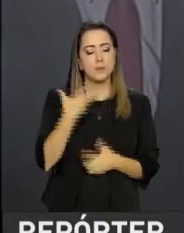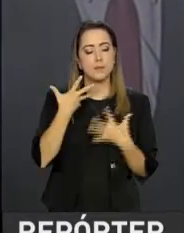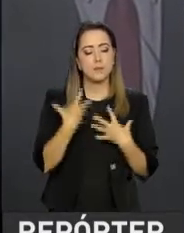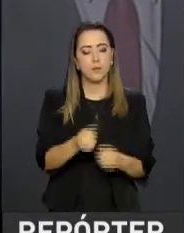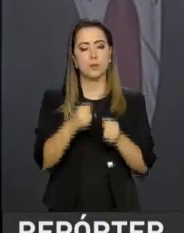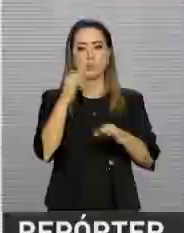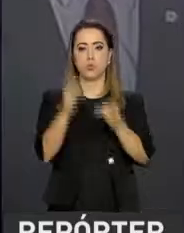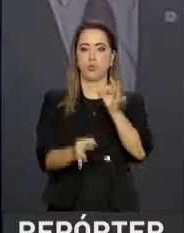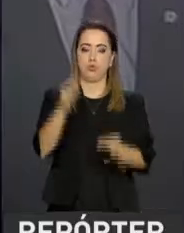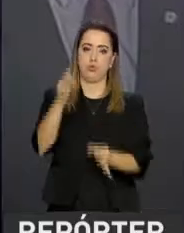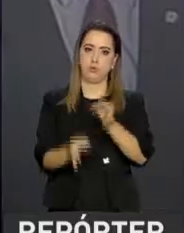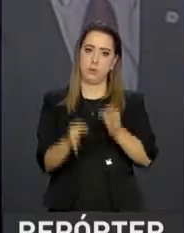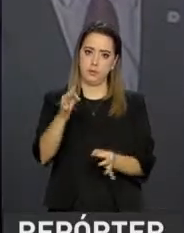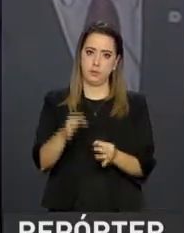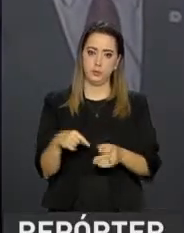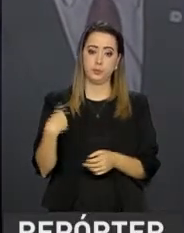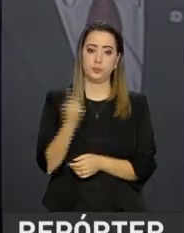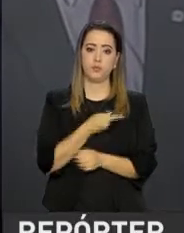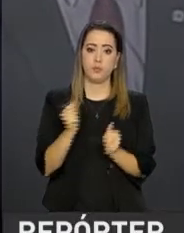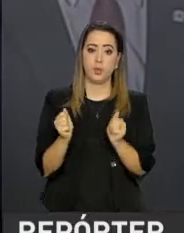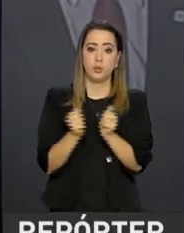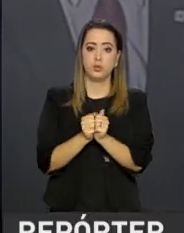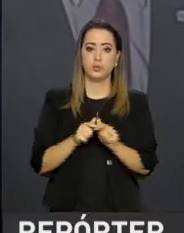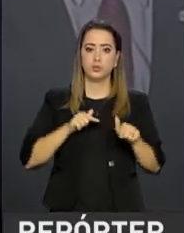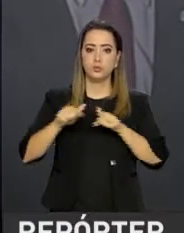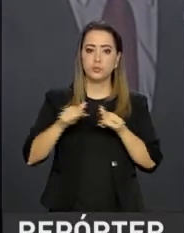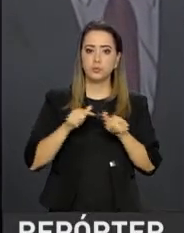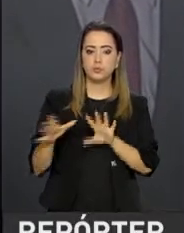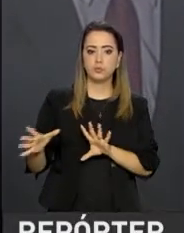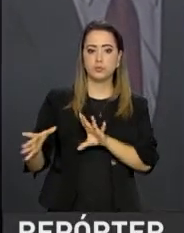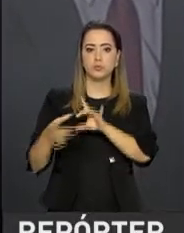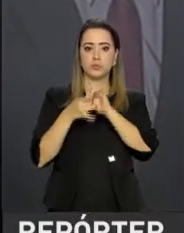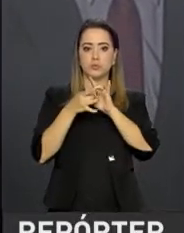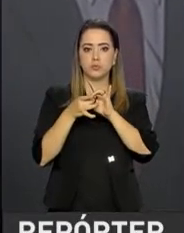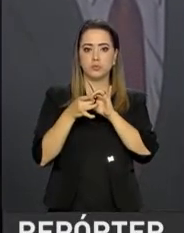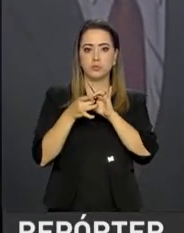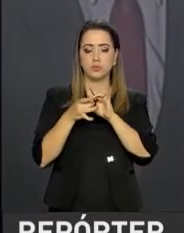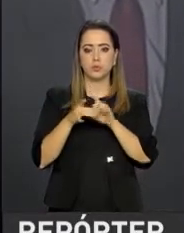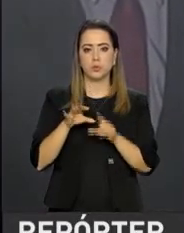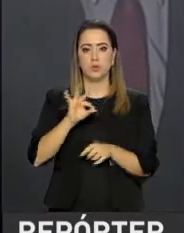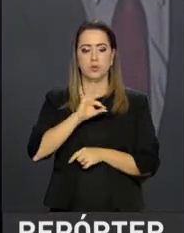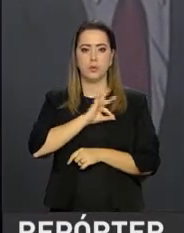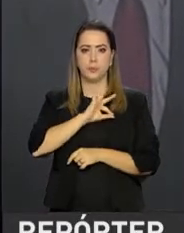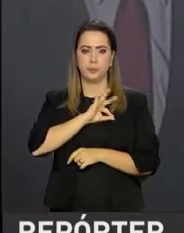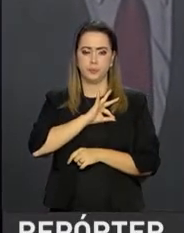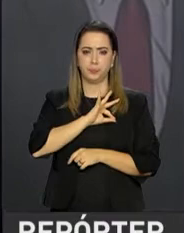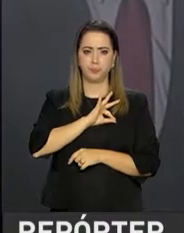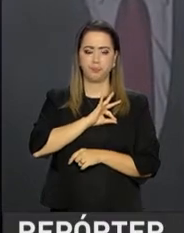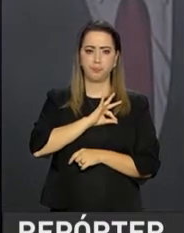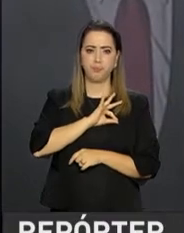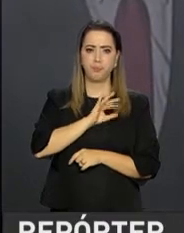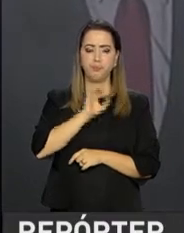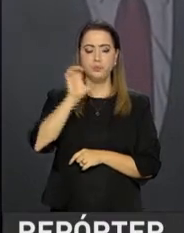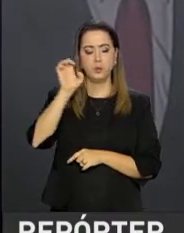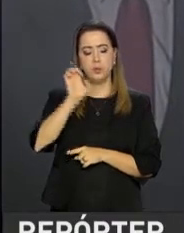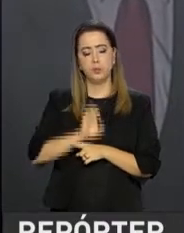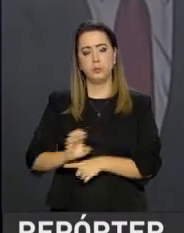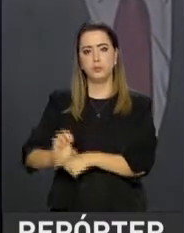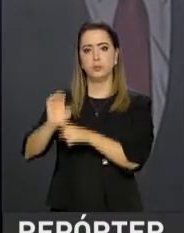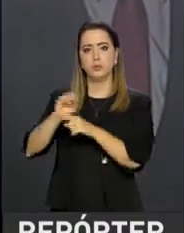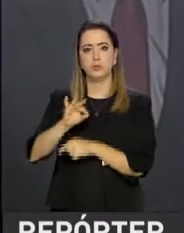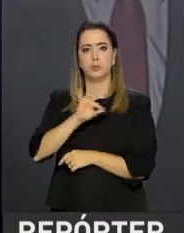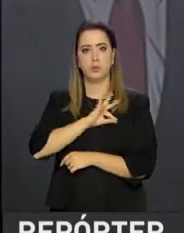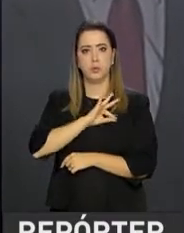fazer justiça, que estão aqui trabalhando de forma integrada, as polícias estaduais, Polícia